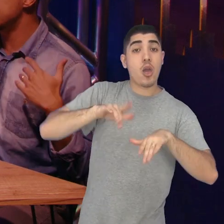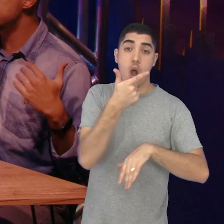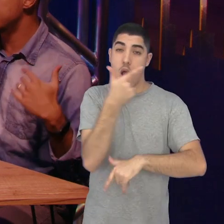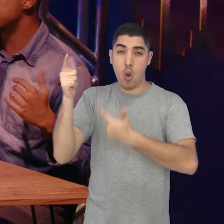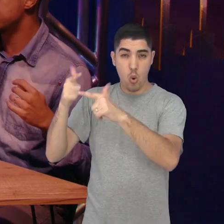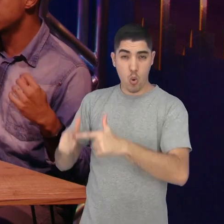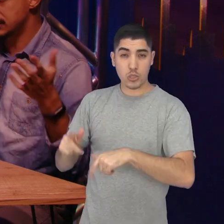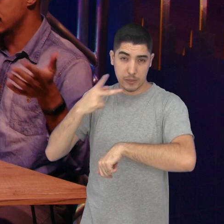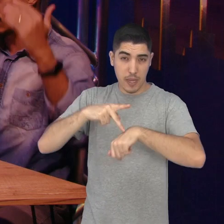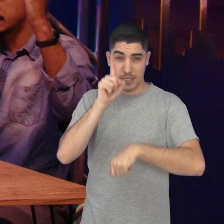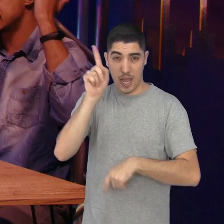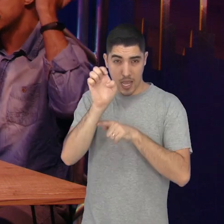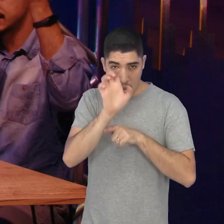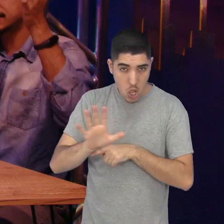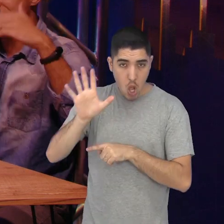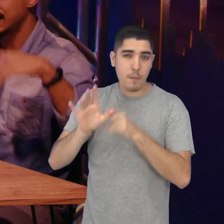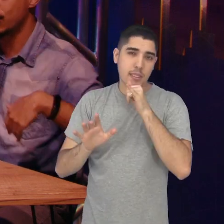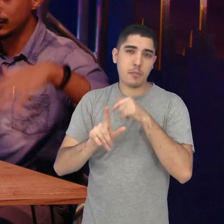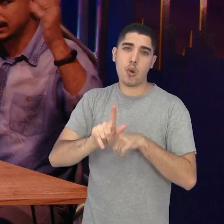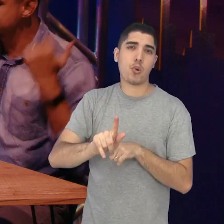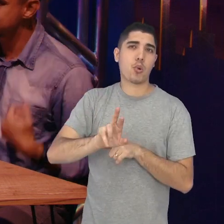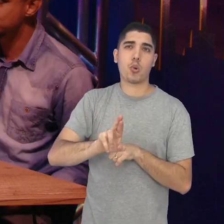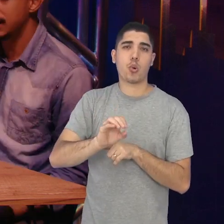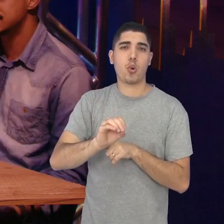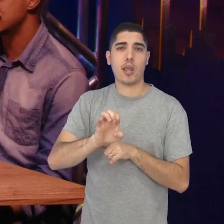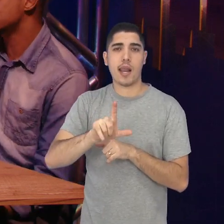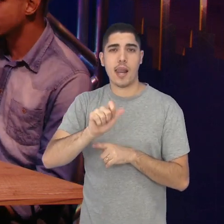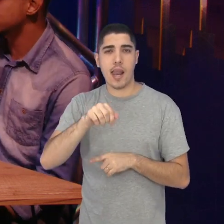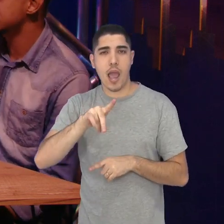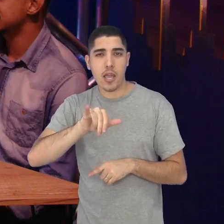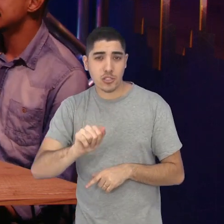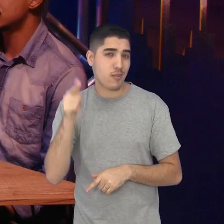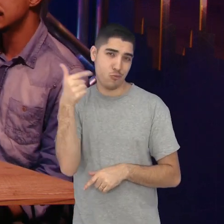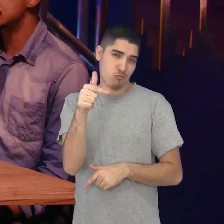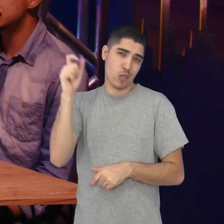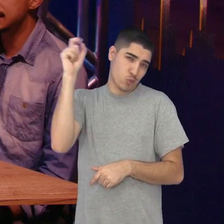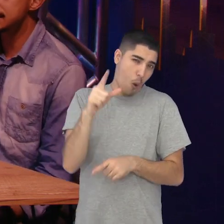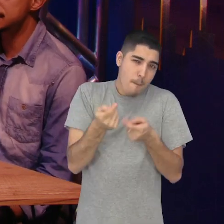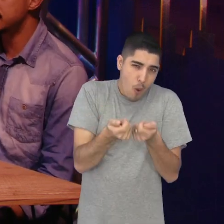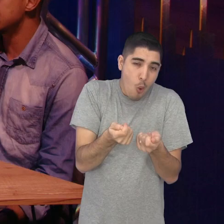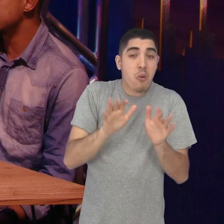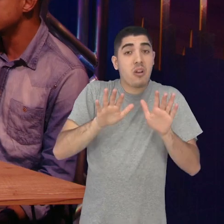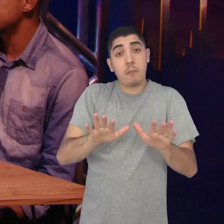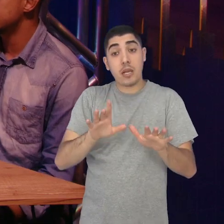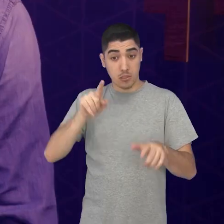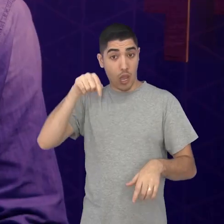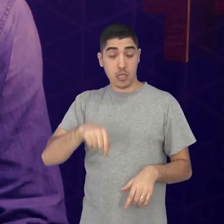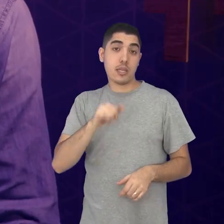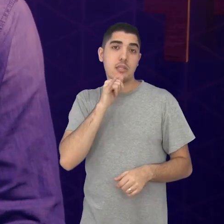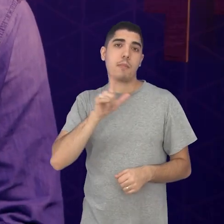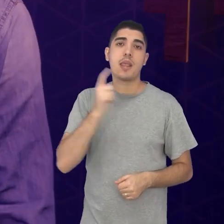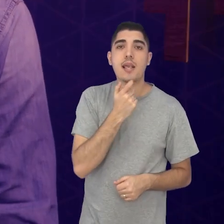uns países mais frios da Europa, assim, mais lá na Groenlândia, não bate tanto sol, não seja tão interessante. Mas aqui, tipo,